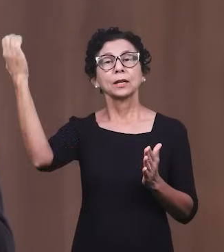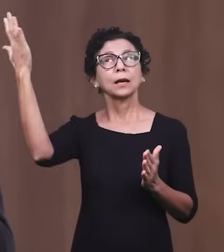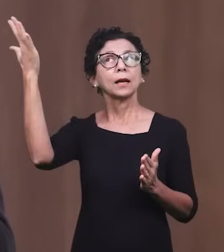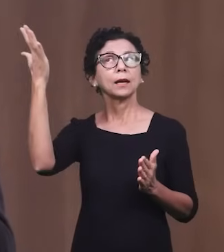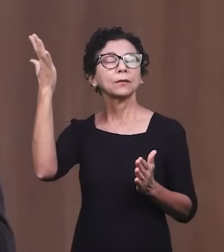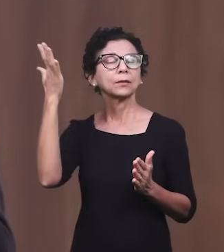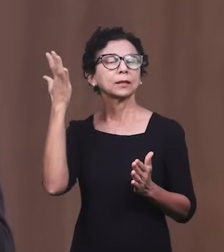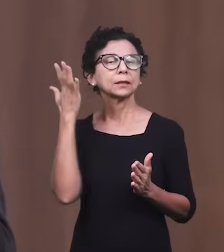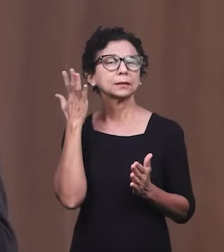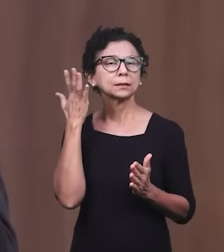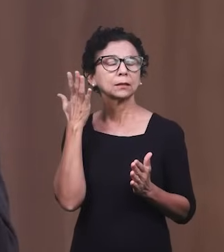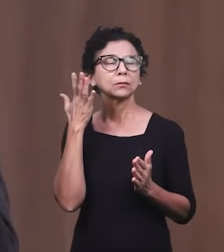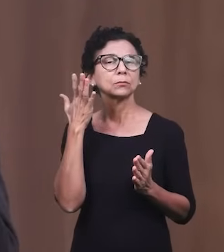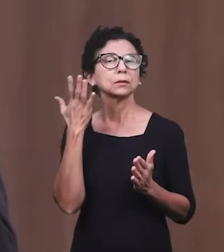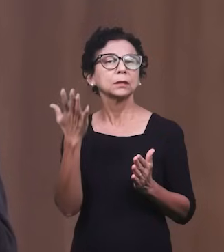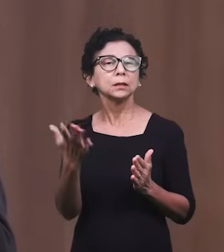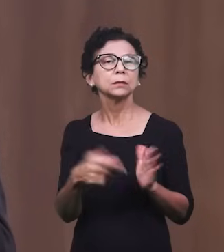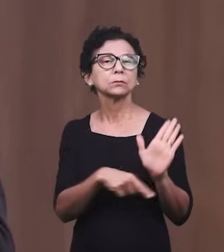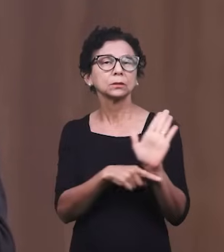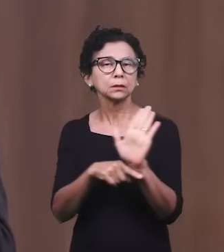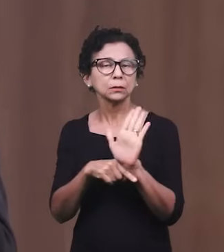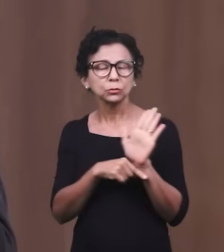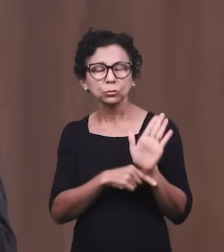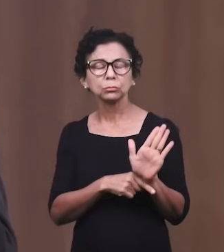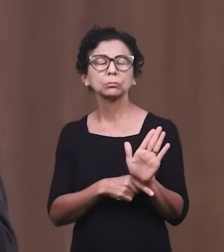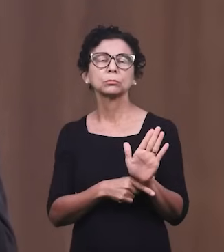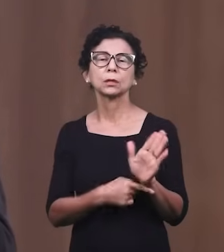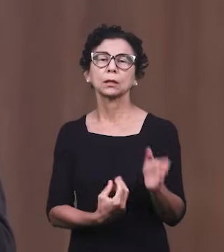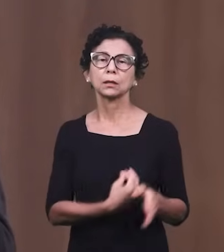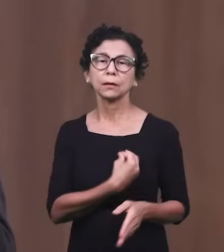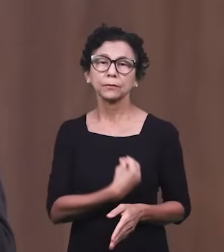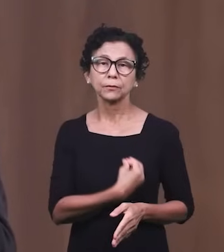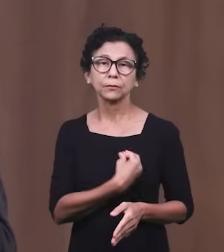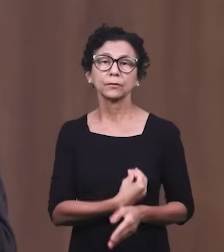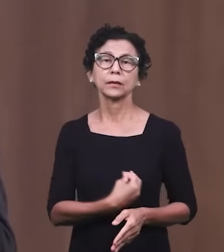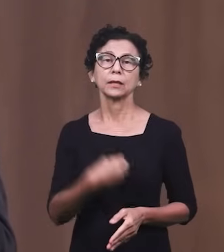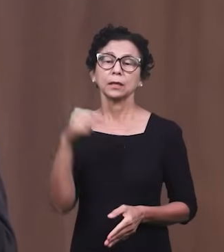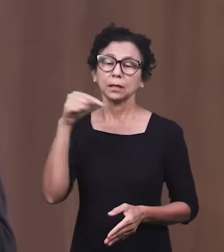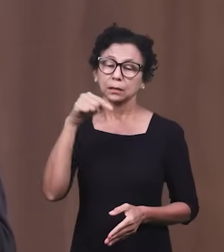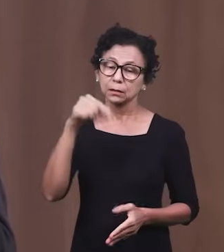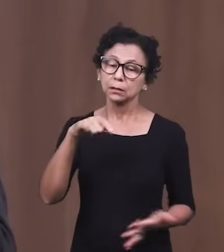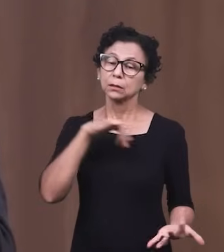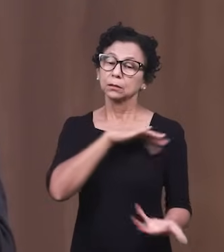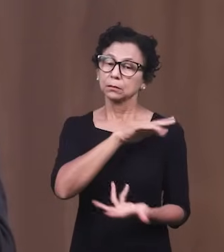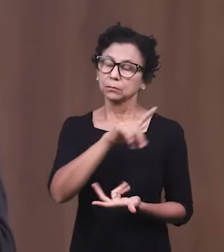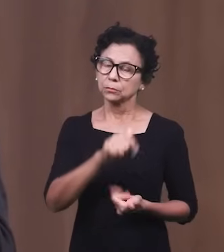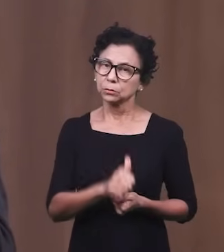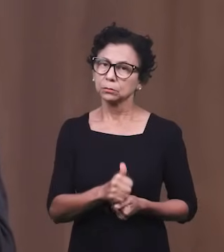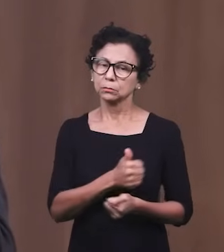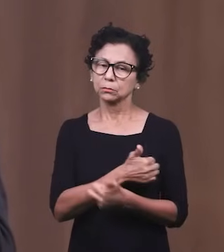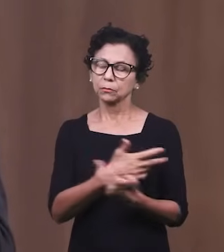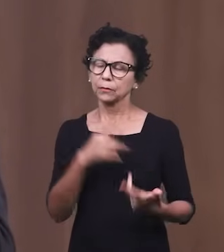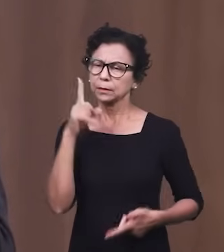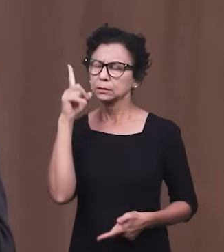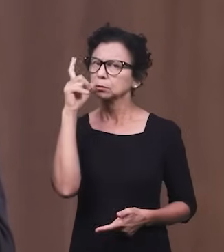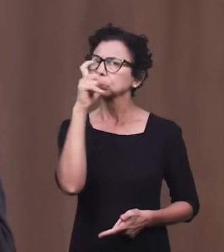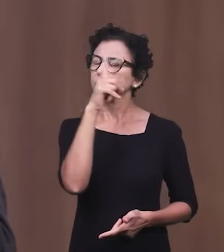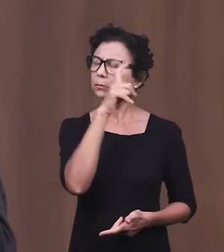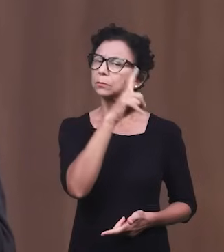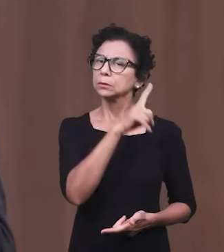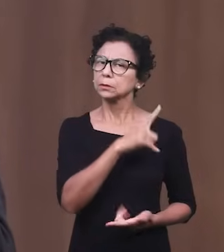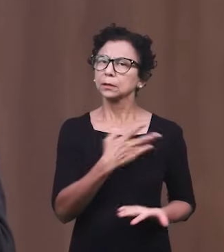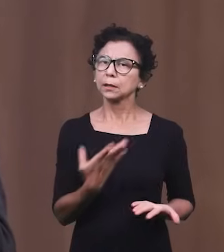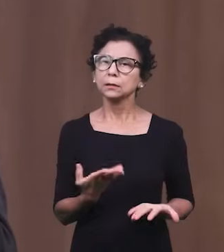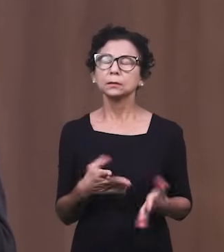deserto né as condições adversas desse mundo as dificuldades e ao mesmo tempo o